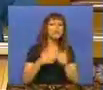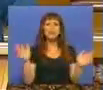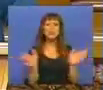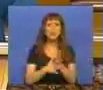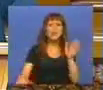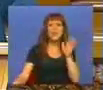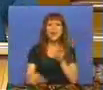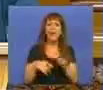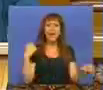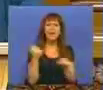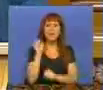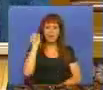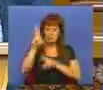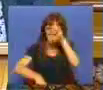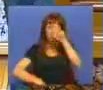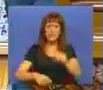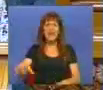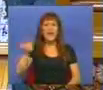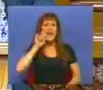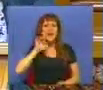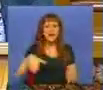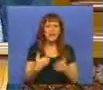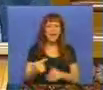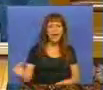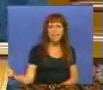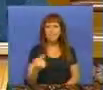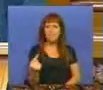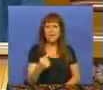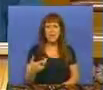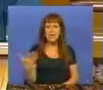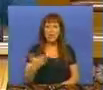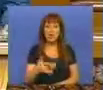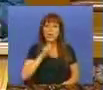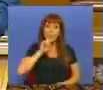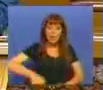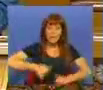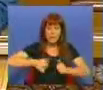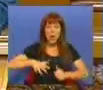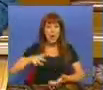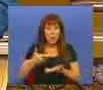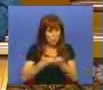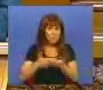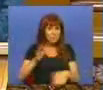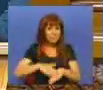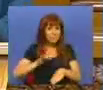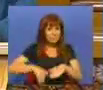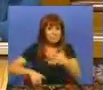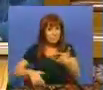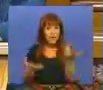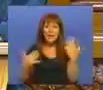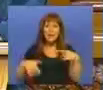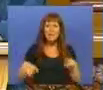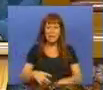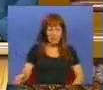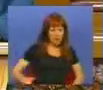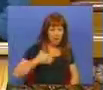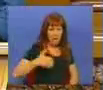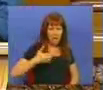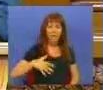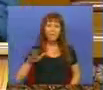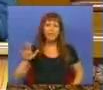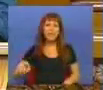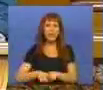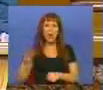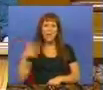lei de trabalho moderna, que é a lei garantir direitos mínimos que podem ser melhorados com a negociação. Mas a raiva contra